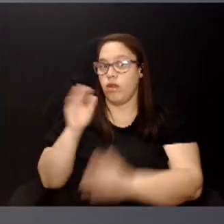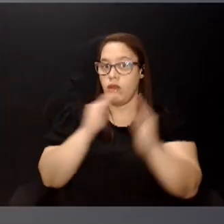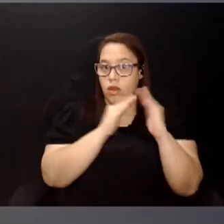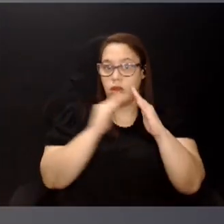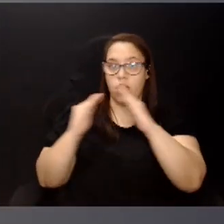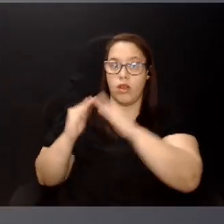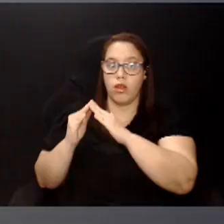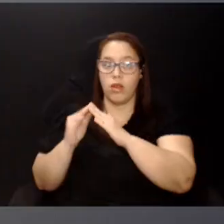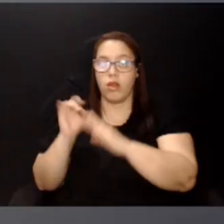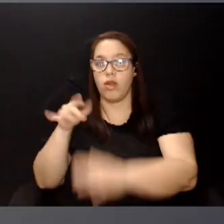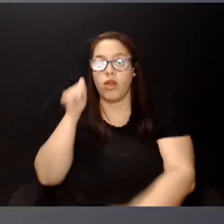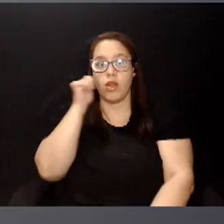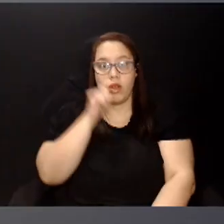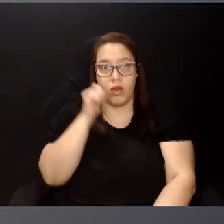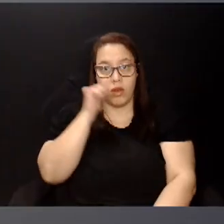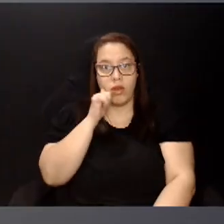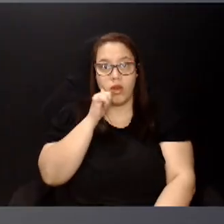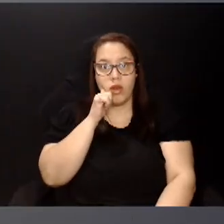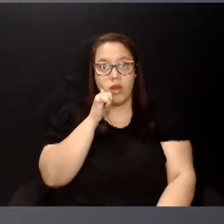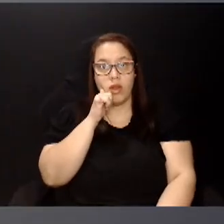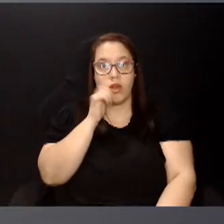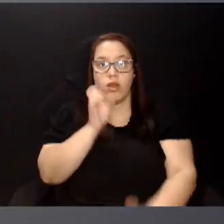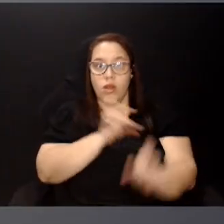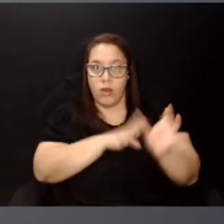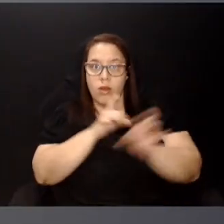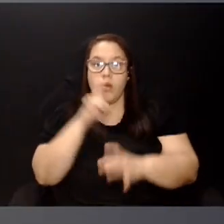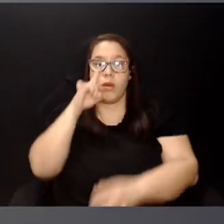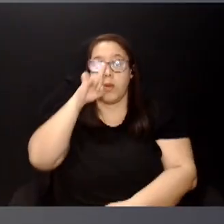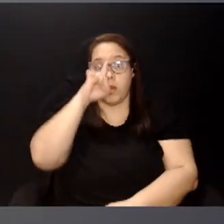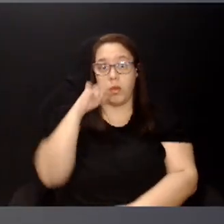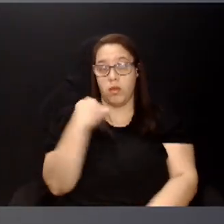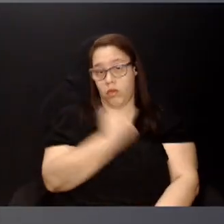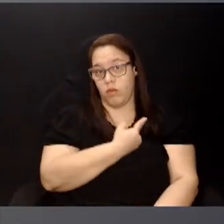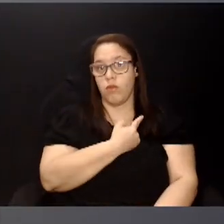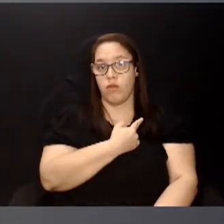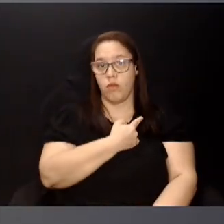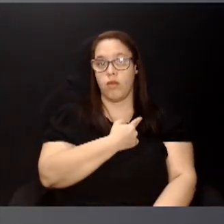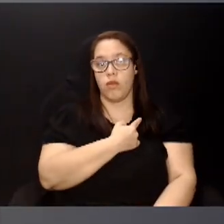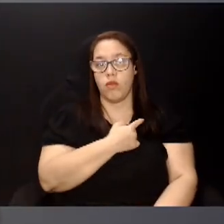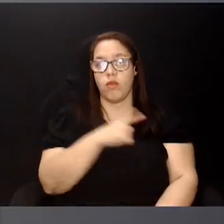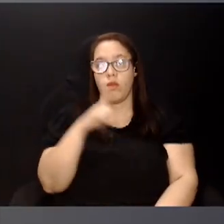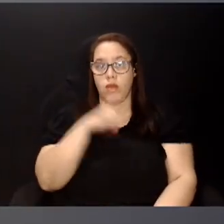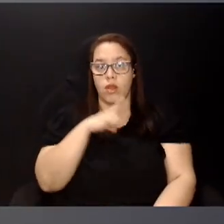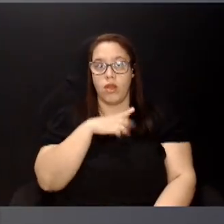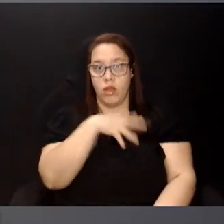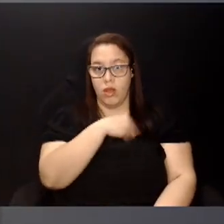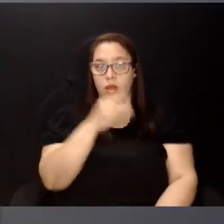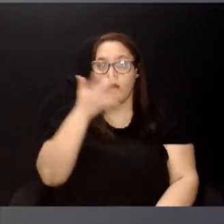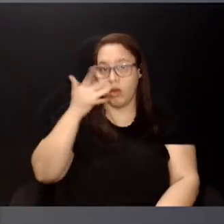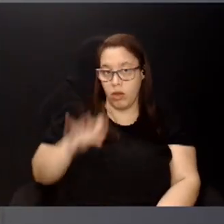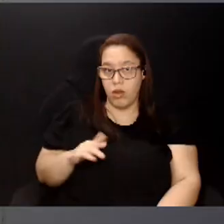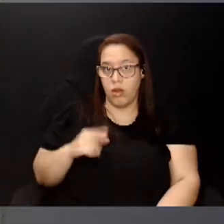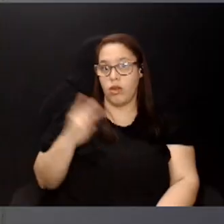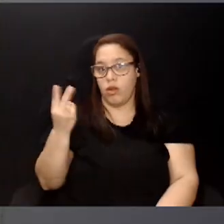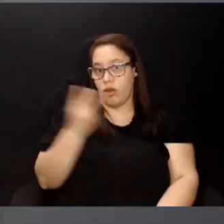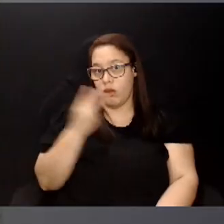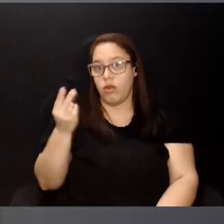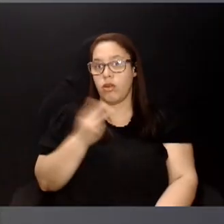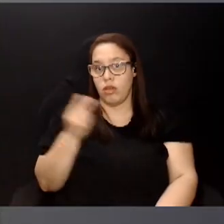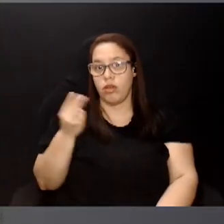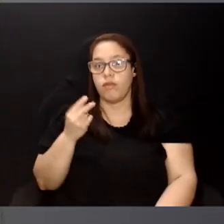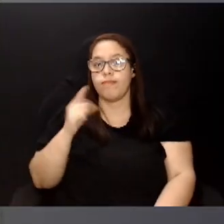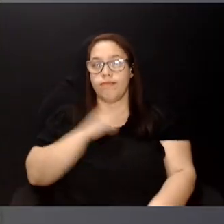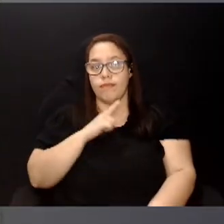só as mulheres, né? Então acaba sendo mais arriscado para a gente. No caso, eu tenho um filho de menor, também fica só eu e ele, né? Então é